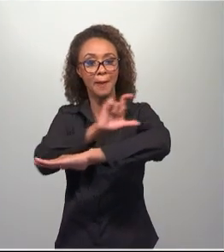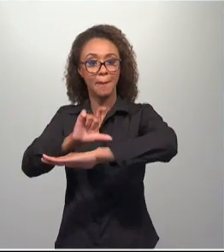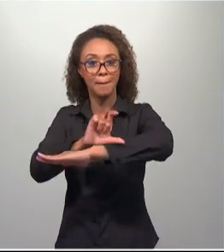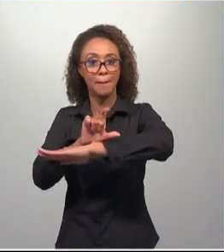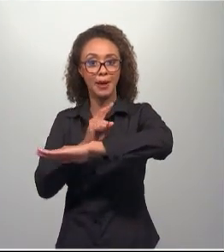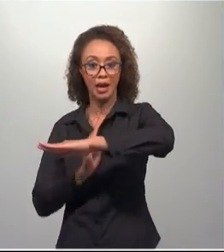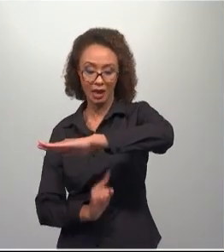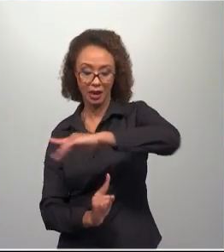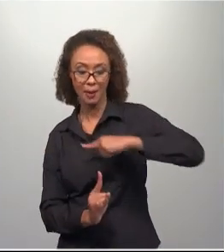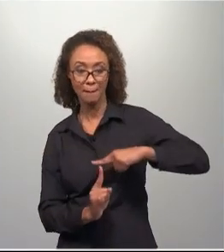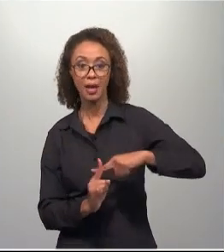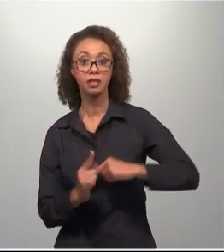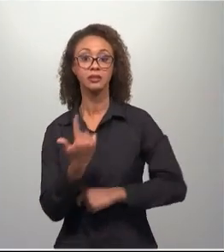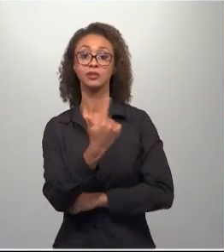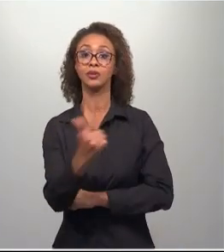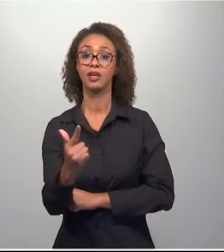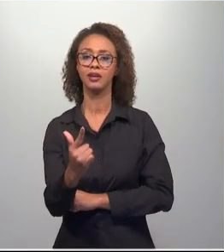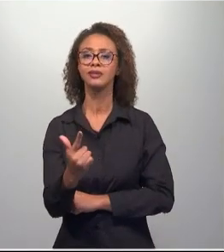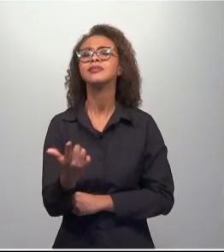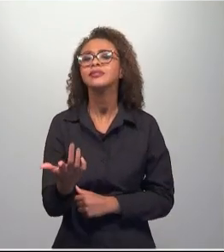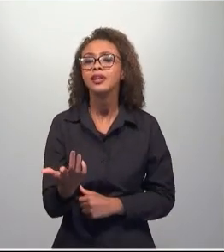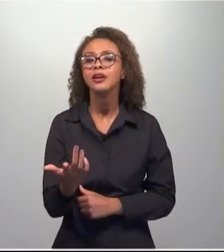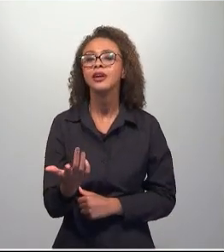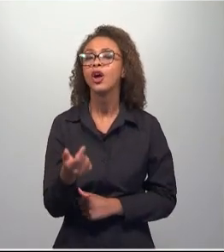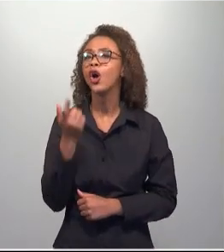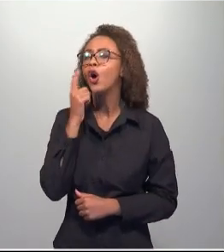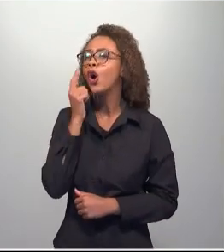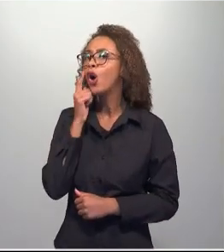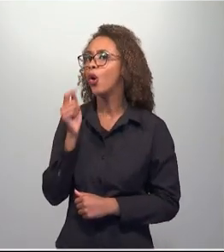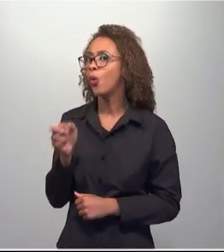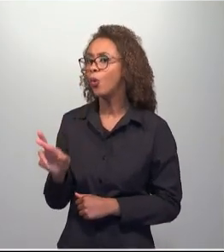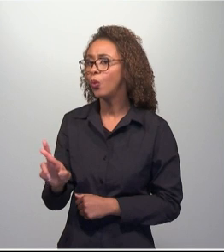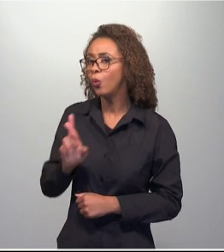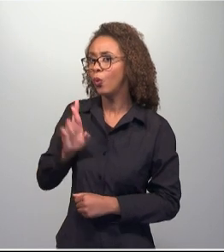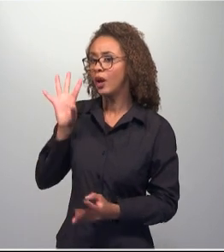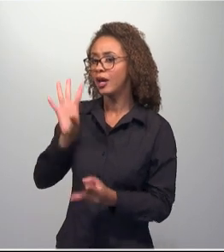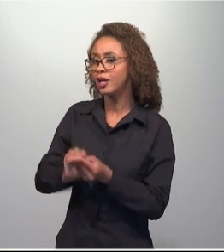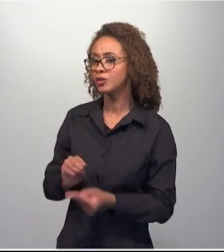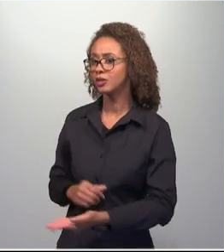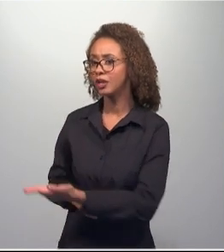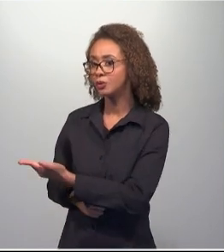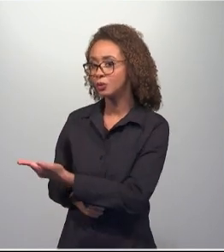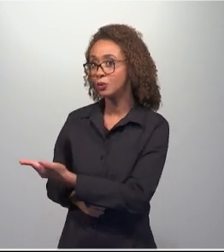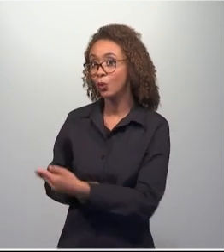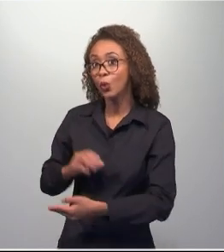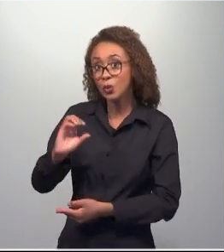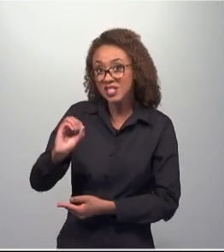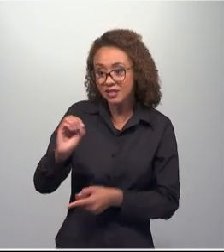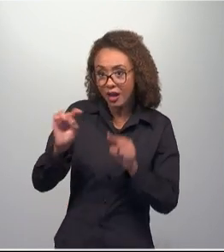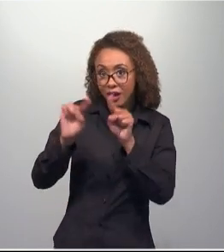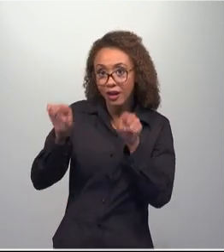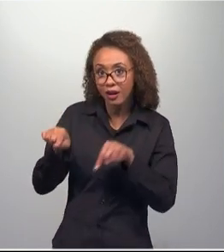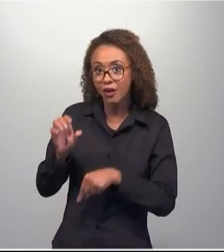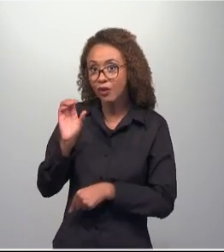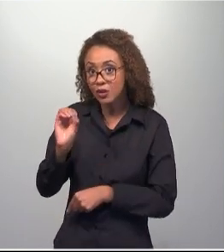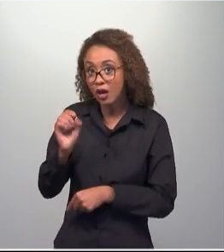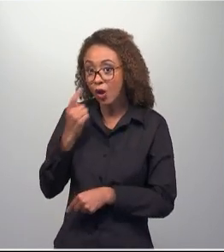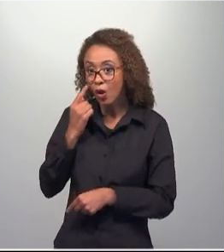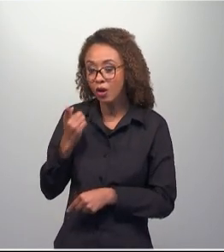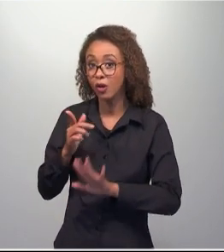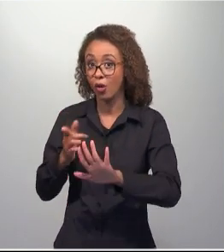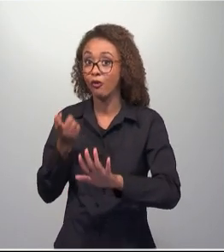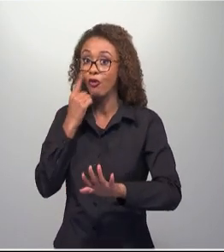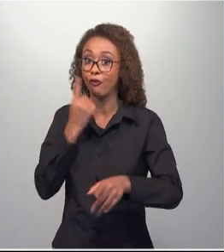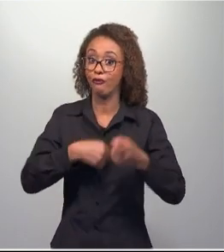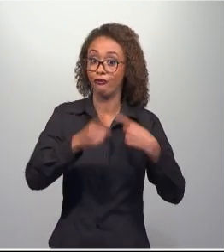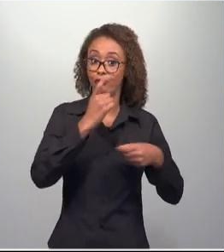acontecer olhem esse resultado aqui mais especificamente s beach voltar pra gente ver o anterior